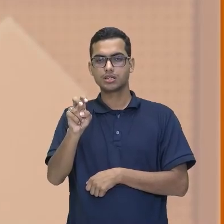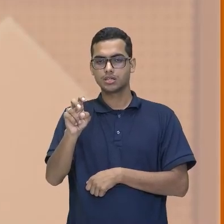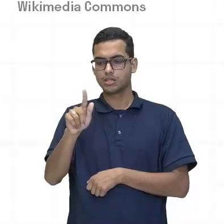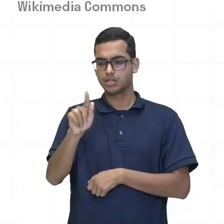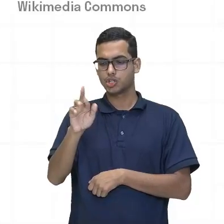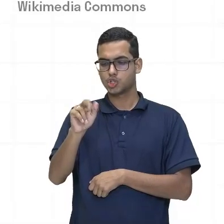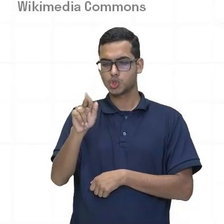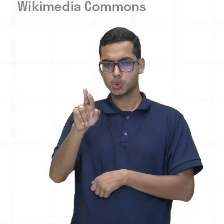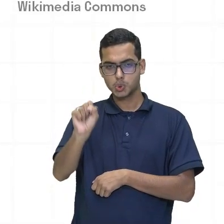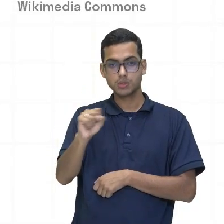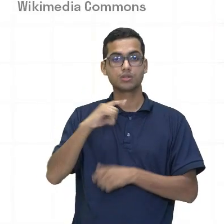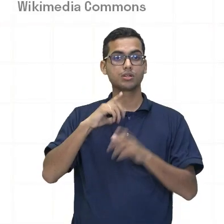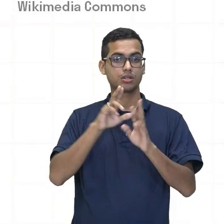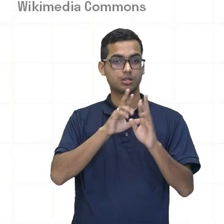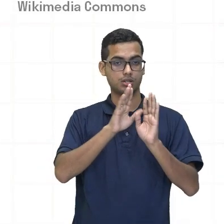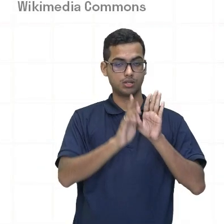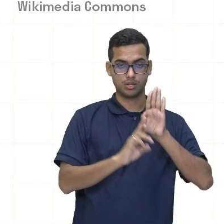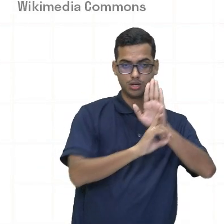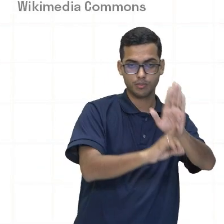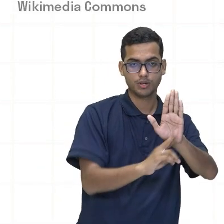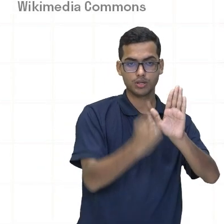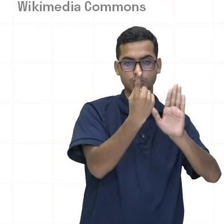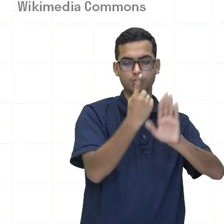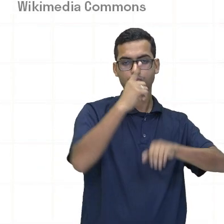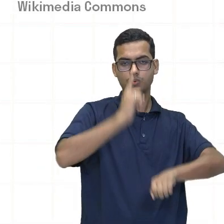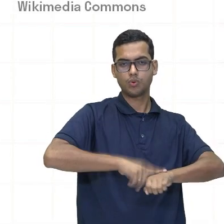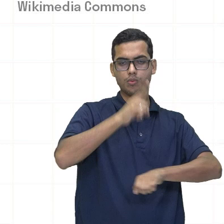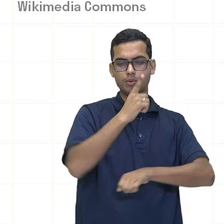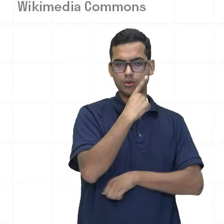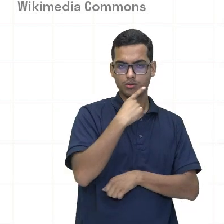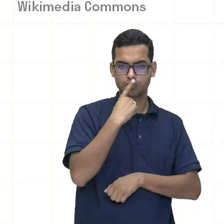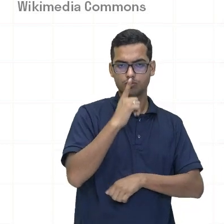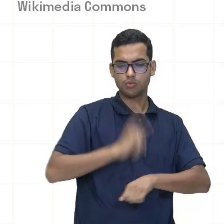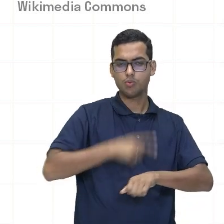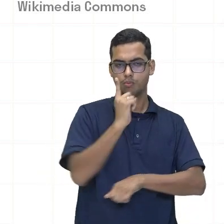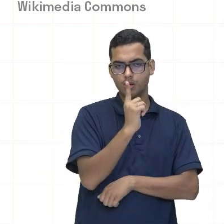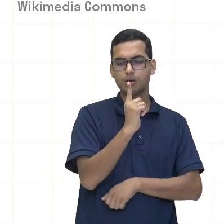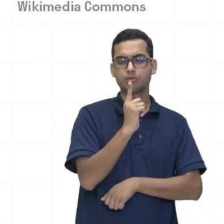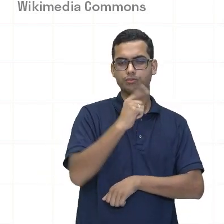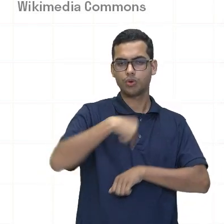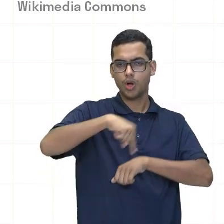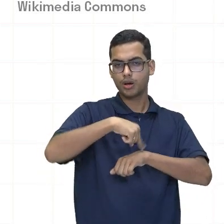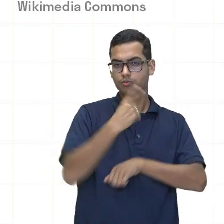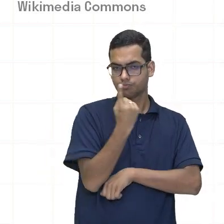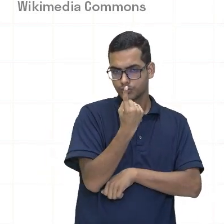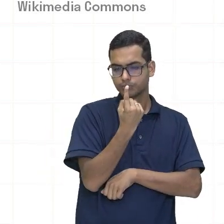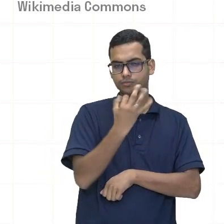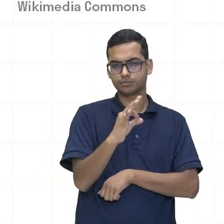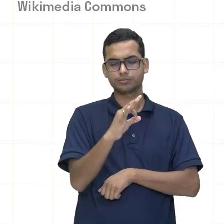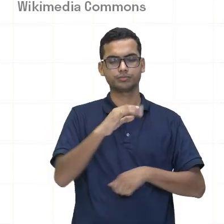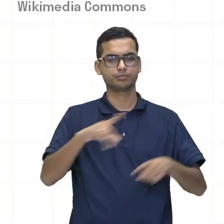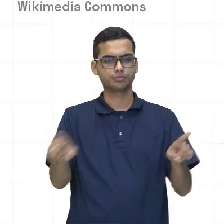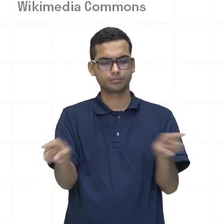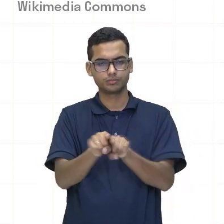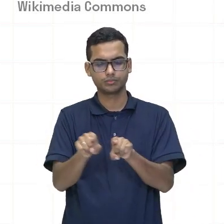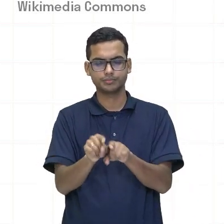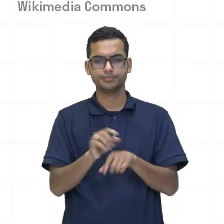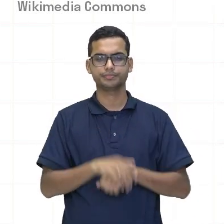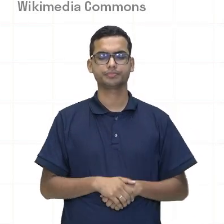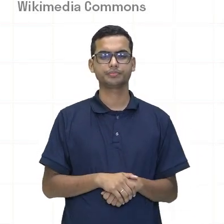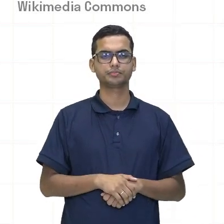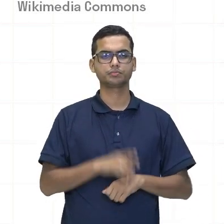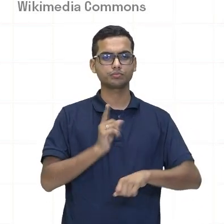mundo. Observem nesse mapa, né, as 24 faixas de fusos horários. O fuso horário